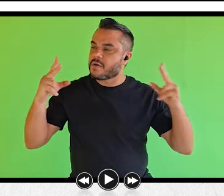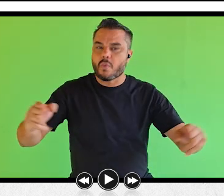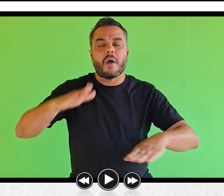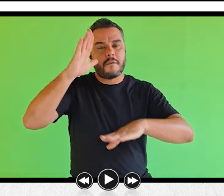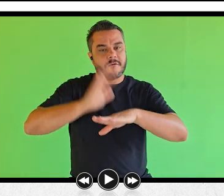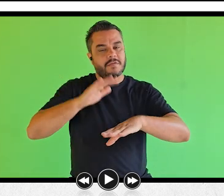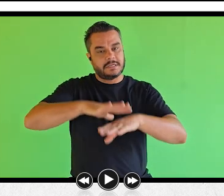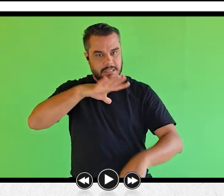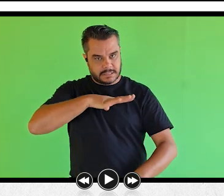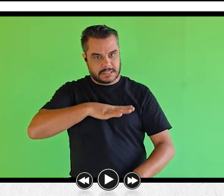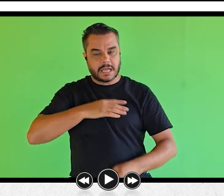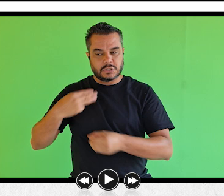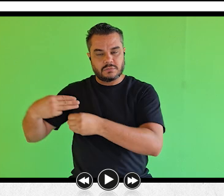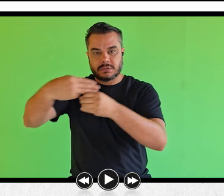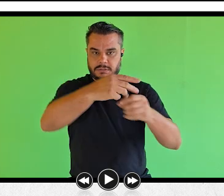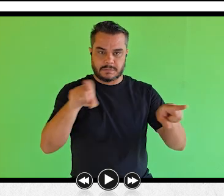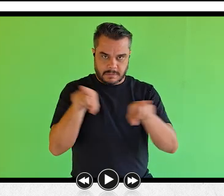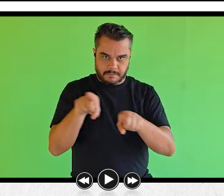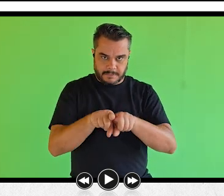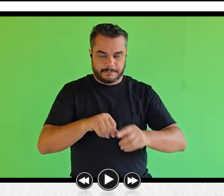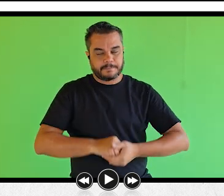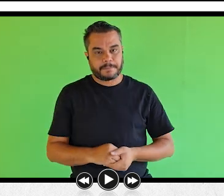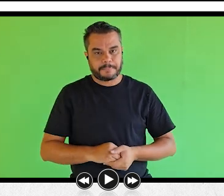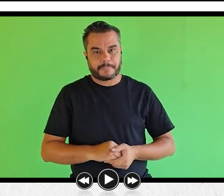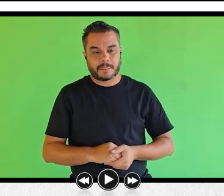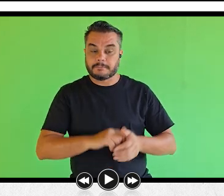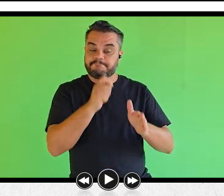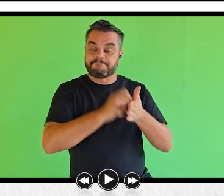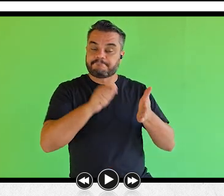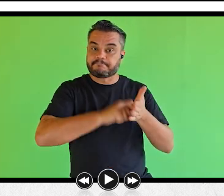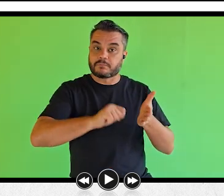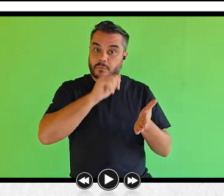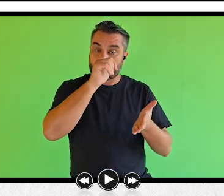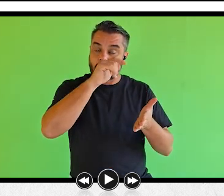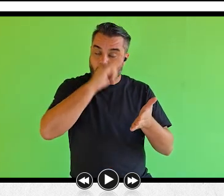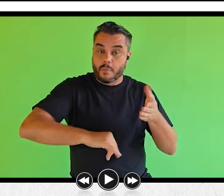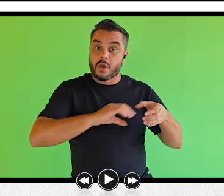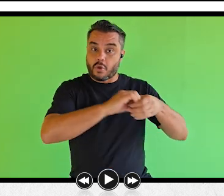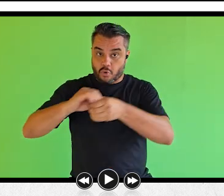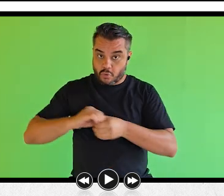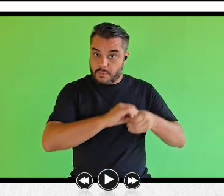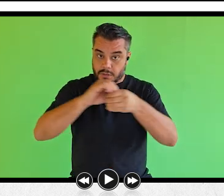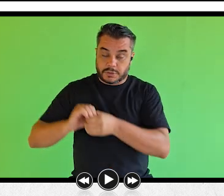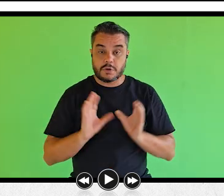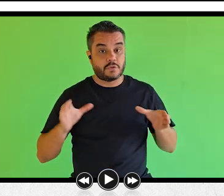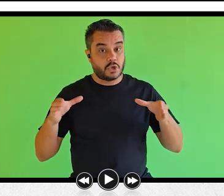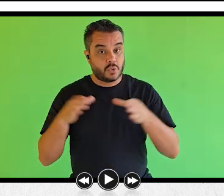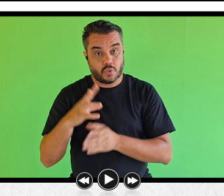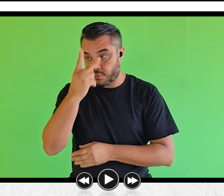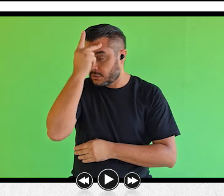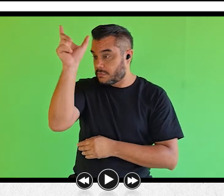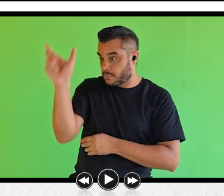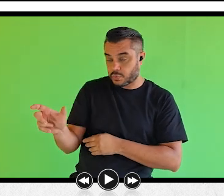A contratação de cooperativas e associações, né, de catadores, ela é uma maneira, assim, de possibilitar